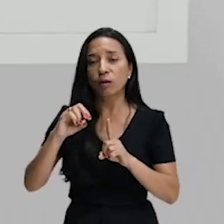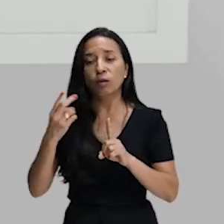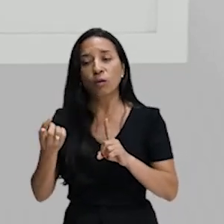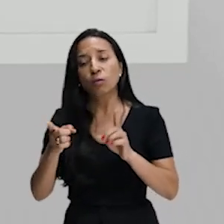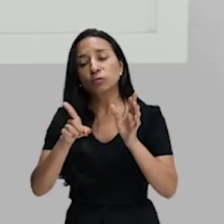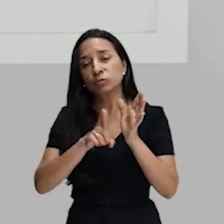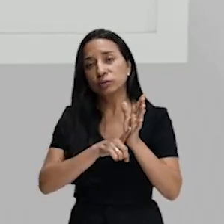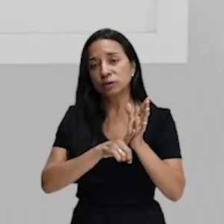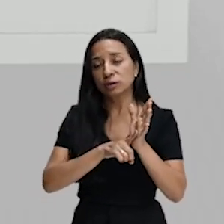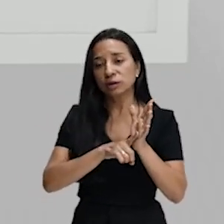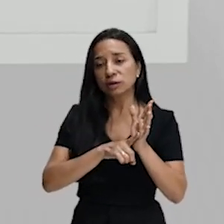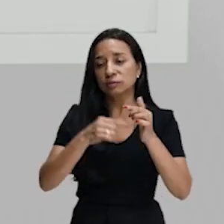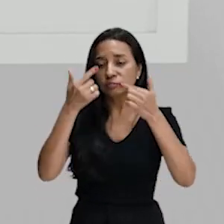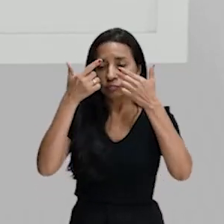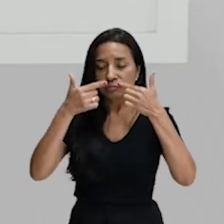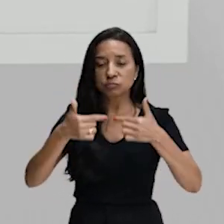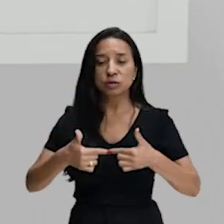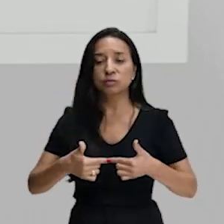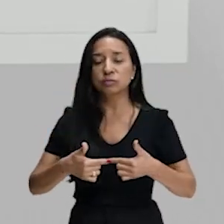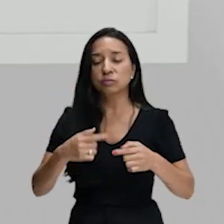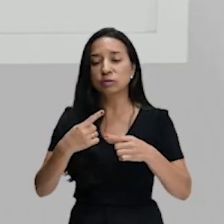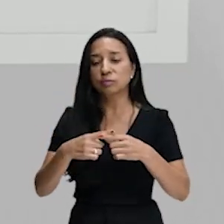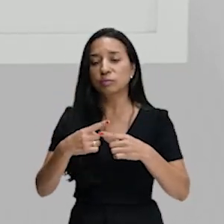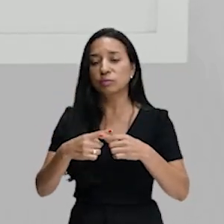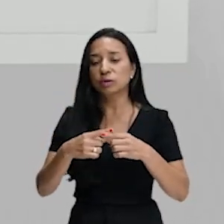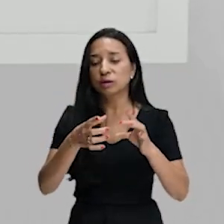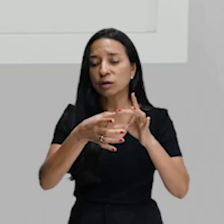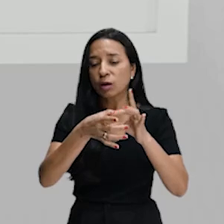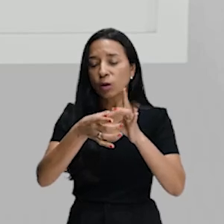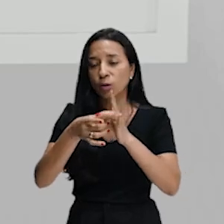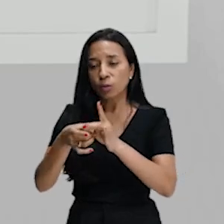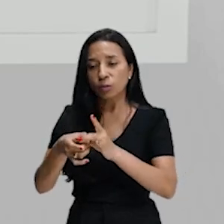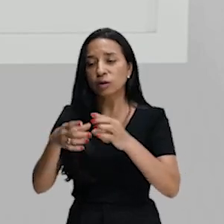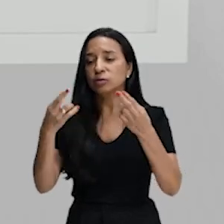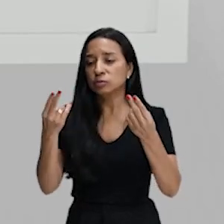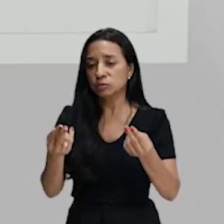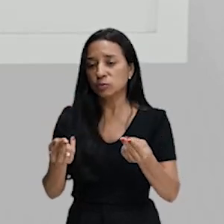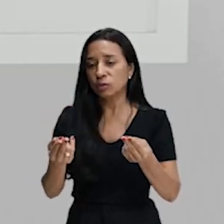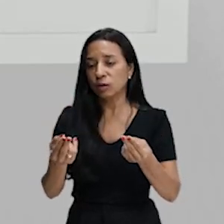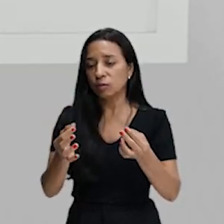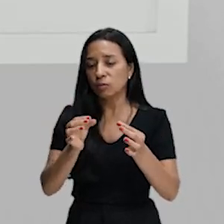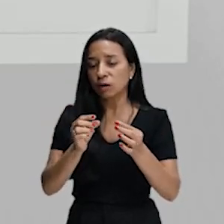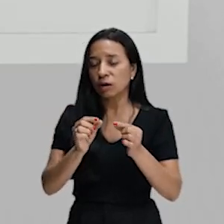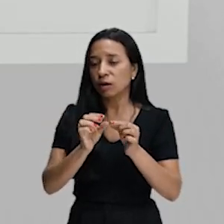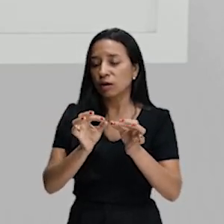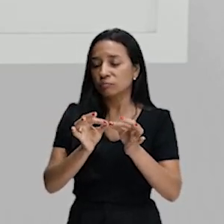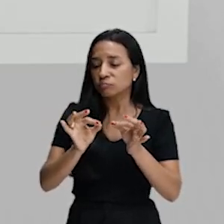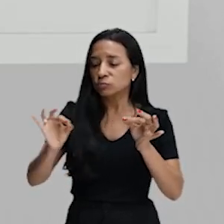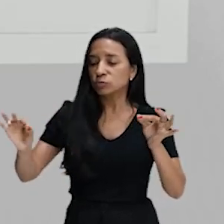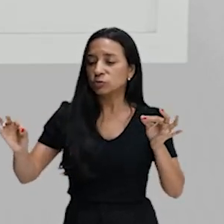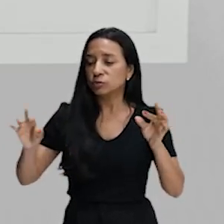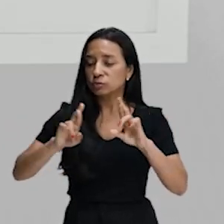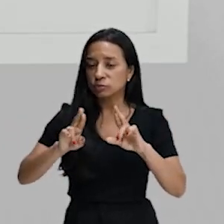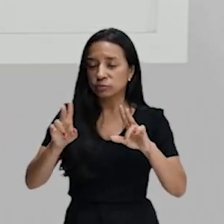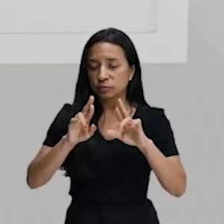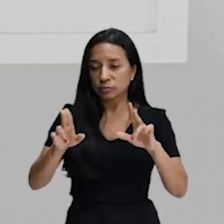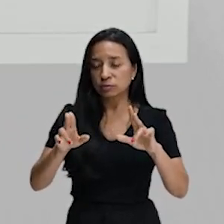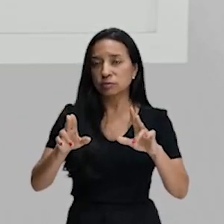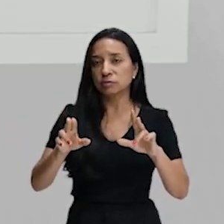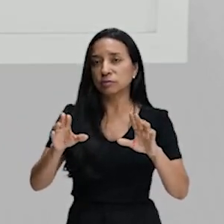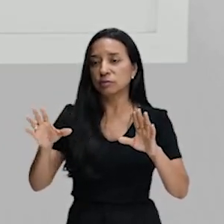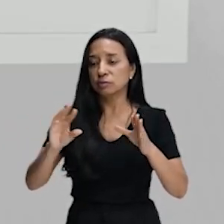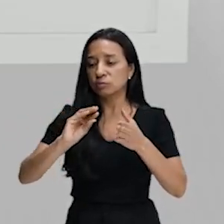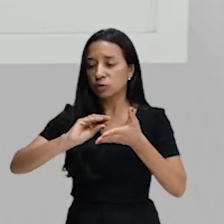subtraindo. Não se anulam porque, apesar de ser a mesma corrente, mas estão em distâncias diferentes. Tá certo? Tiro o campo